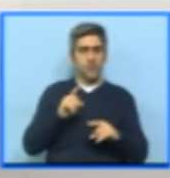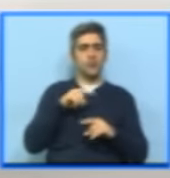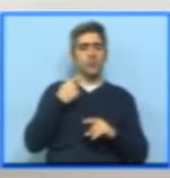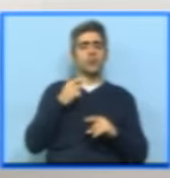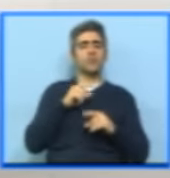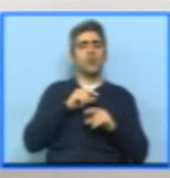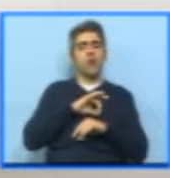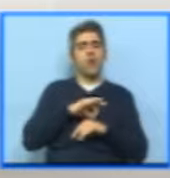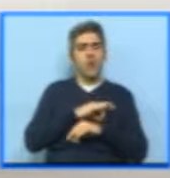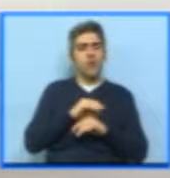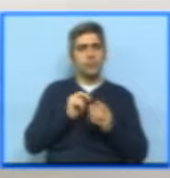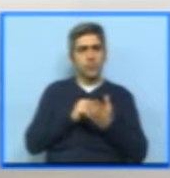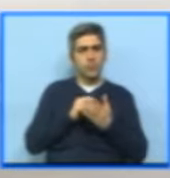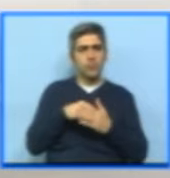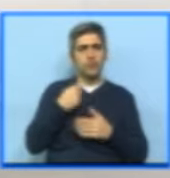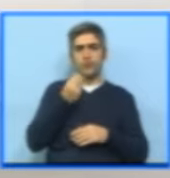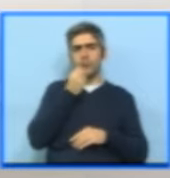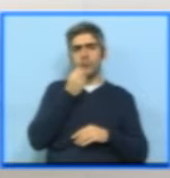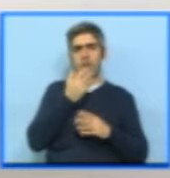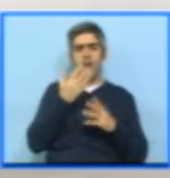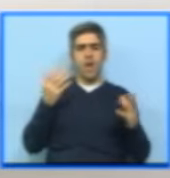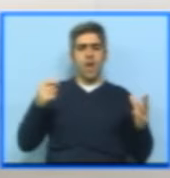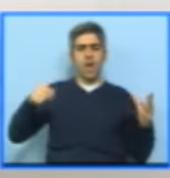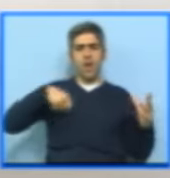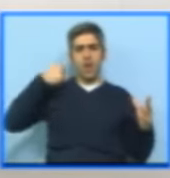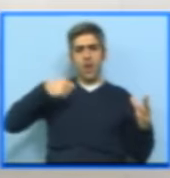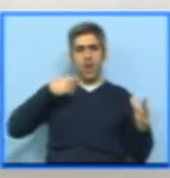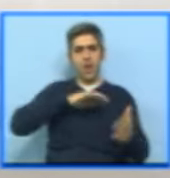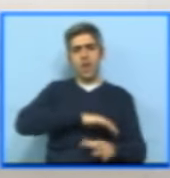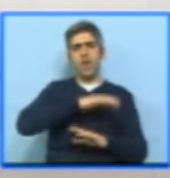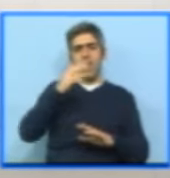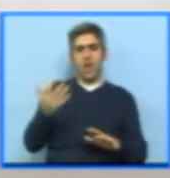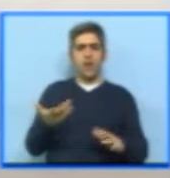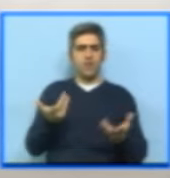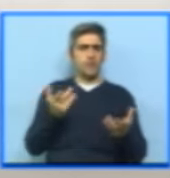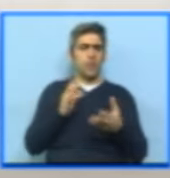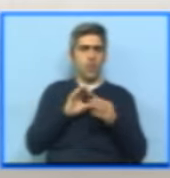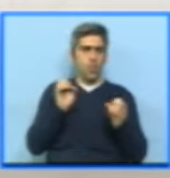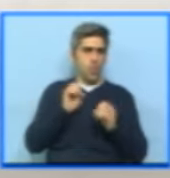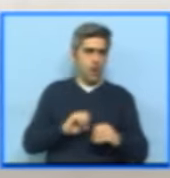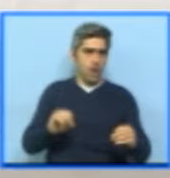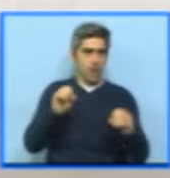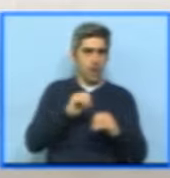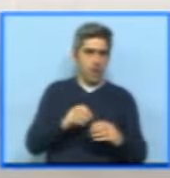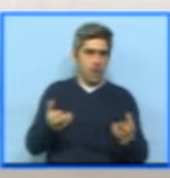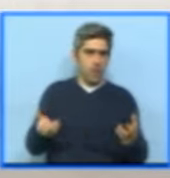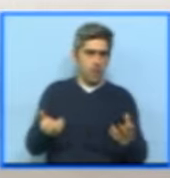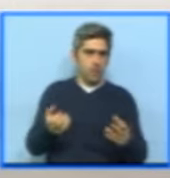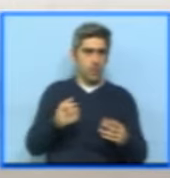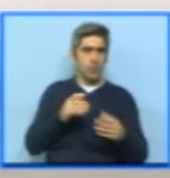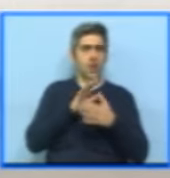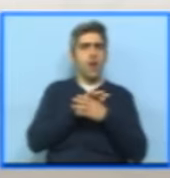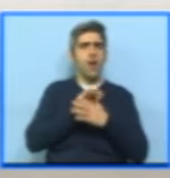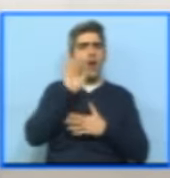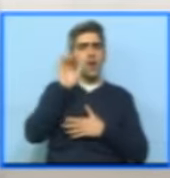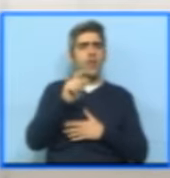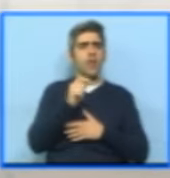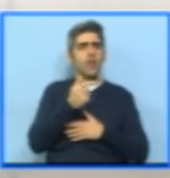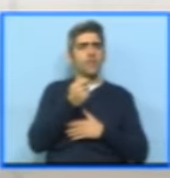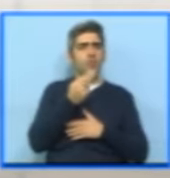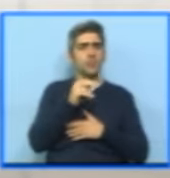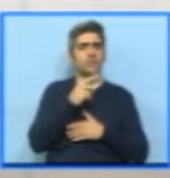de abstinência, ir comer uma grande empanzinada. Quer dizer, isso não tem sentido nenhum. Quer dizer, já a Carta aos Hebreus diz que